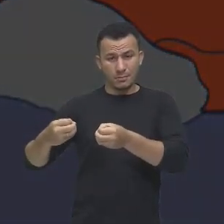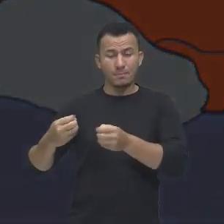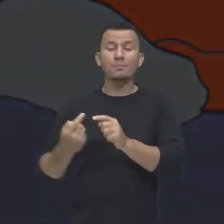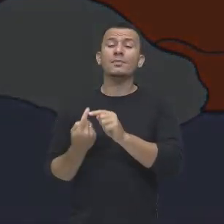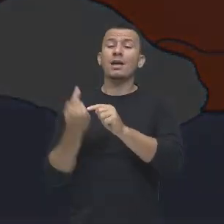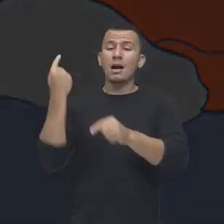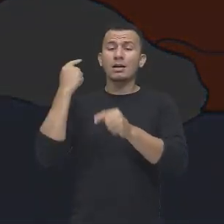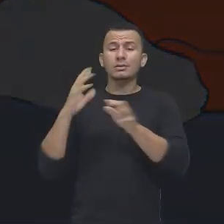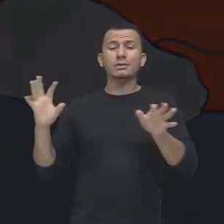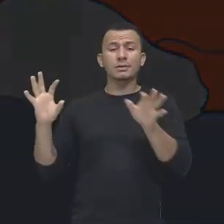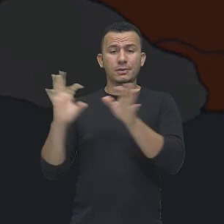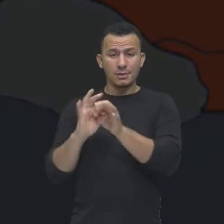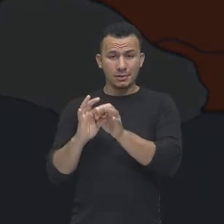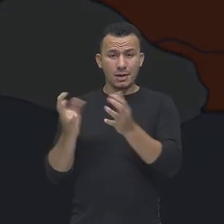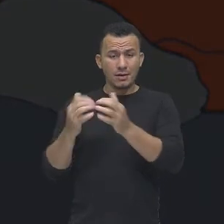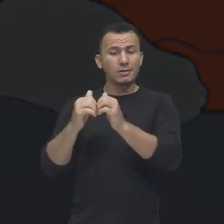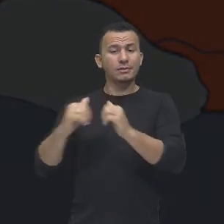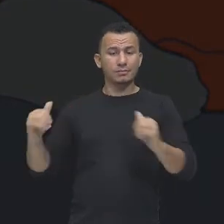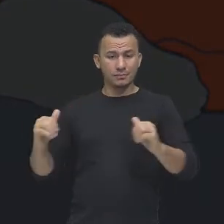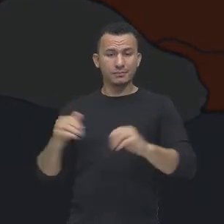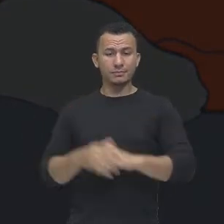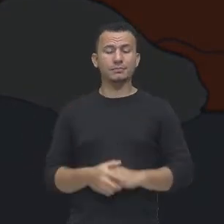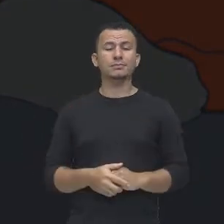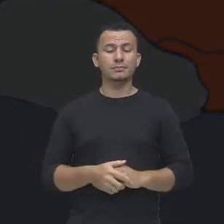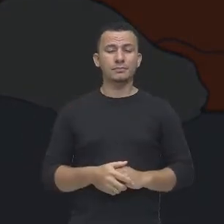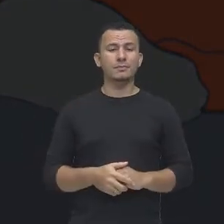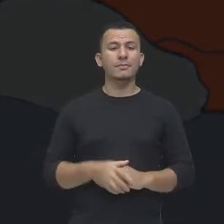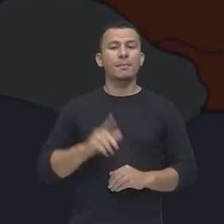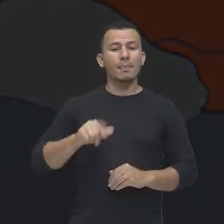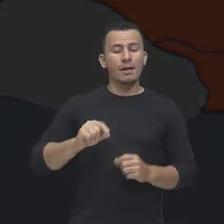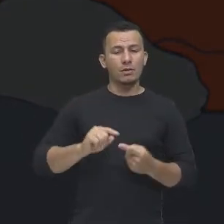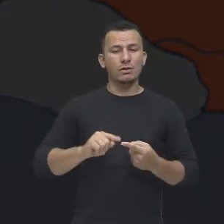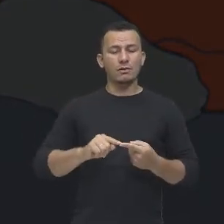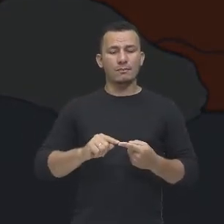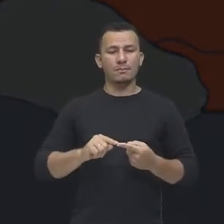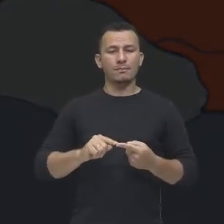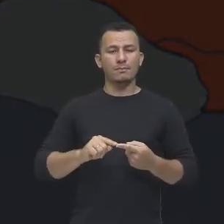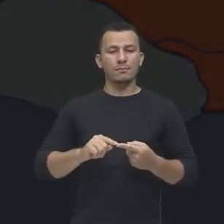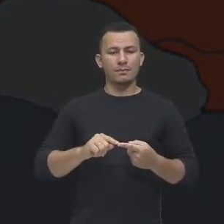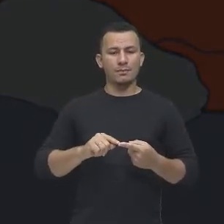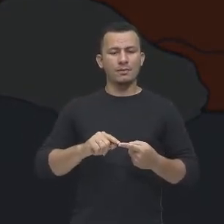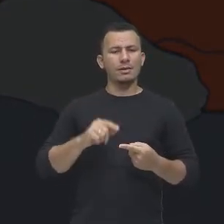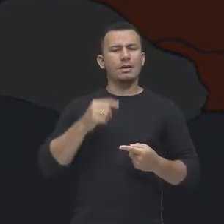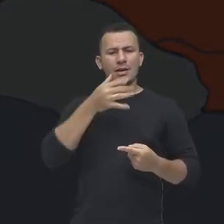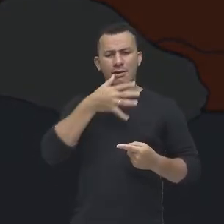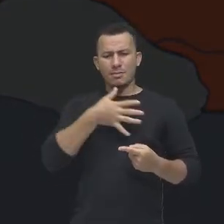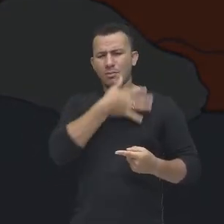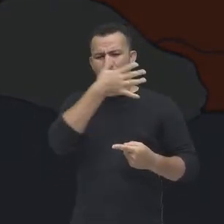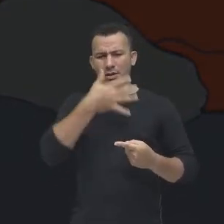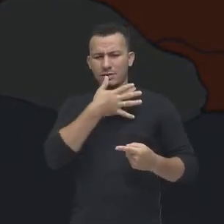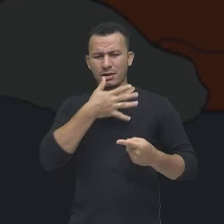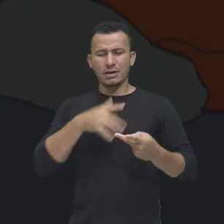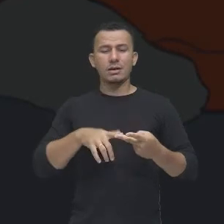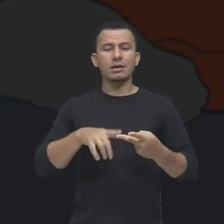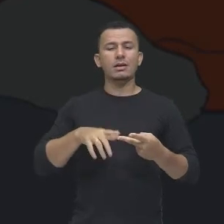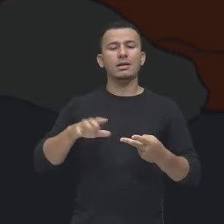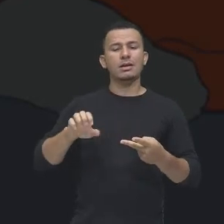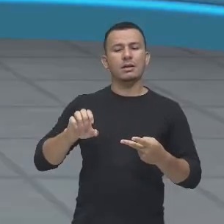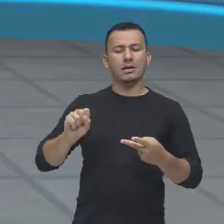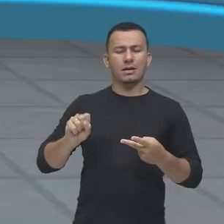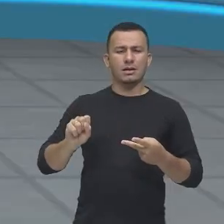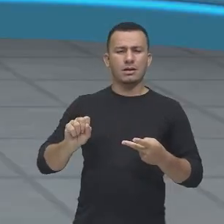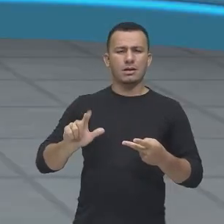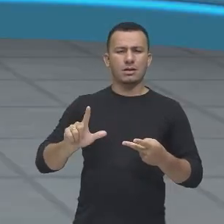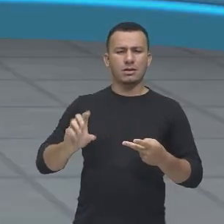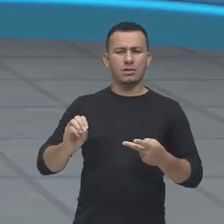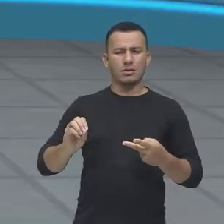uma coisa só, a República Tcheca e a Eslováquia. Hoje em dia, pessoal, a gente já não costuma falar República Tcheca, né?